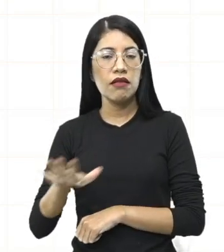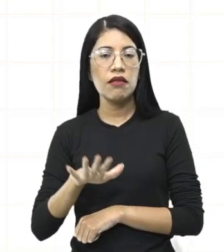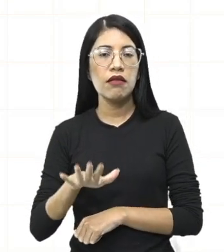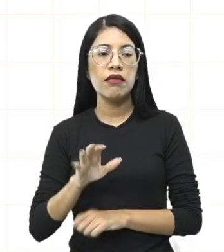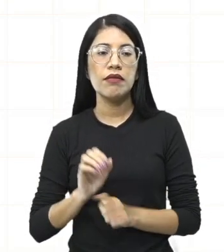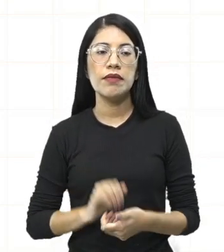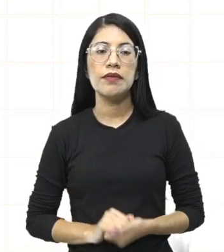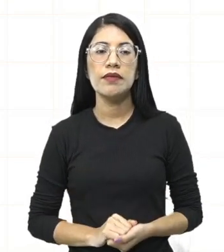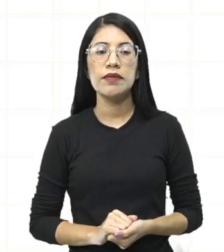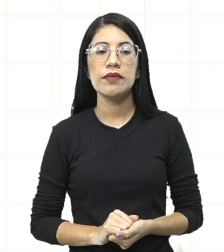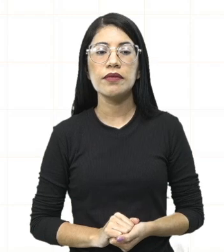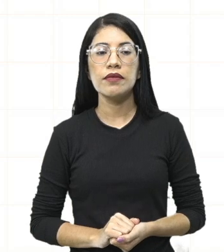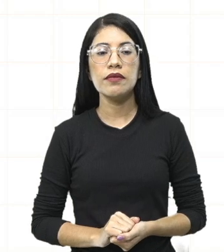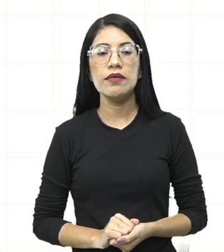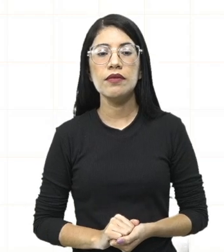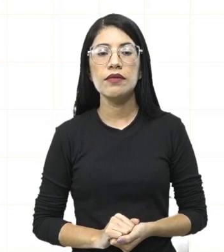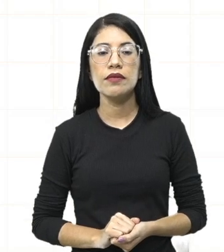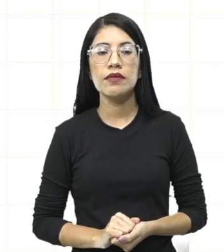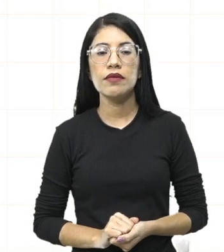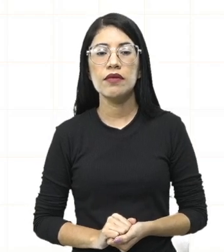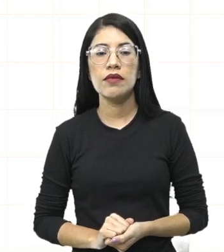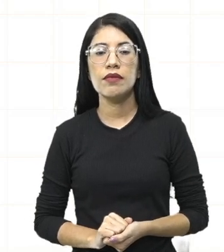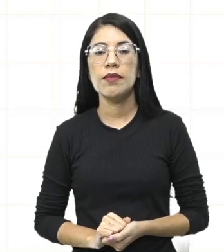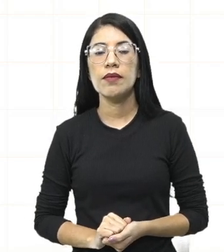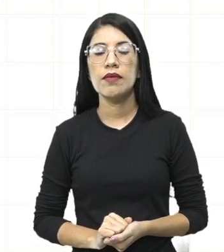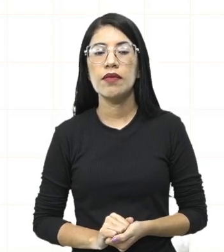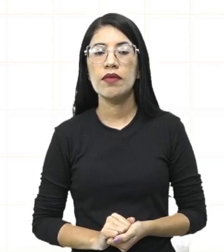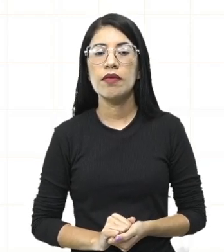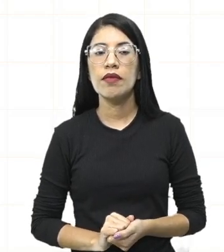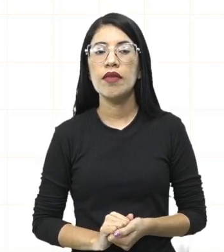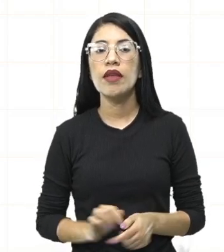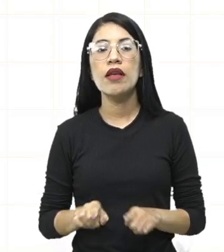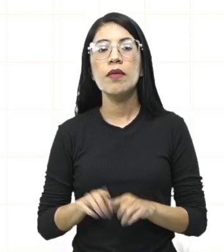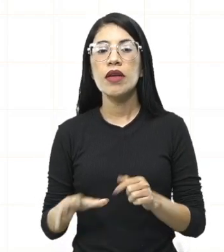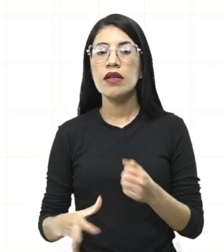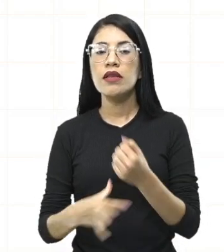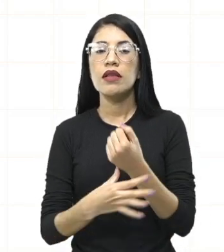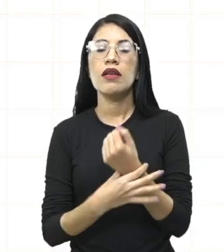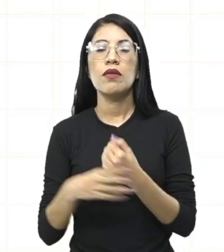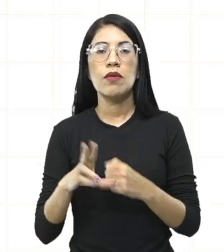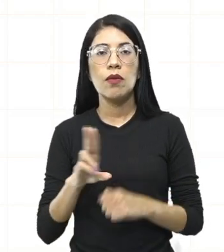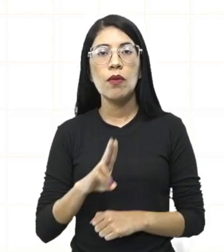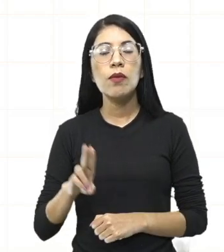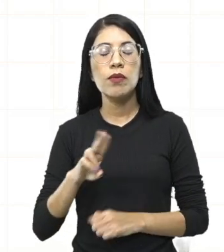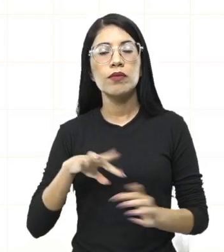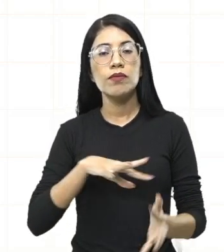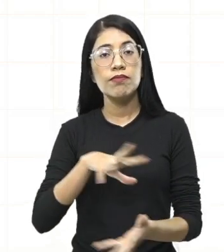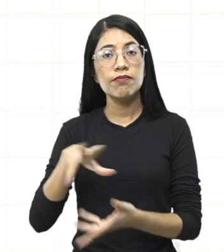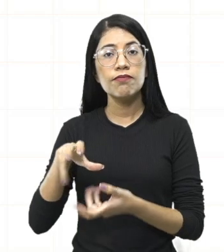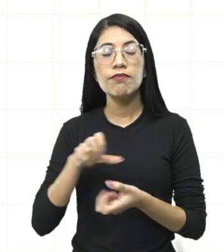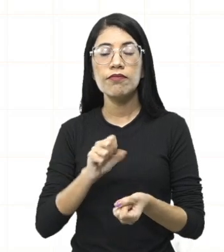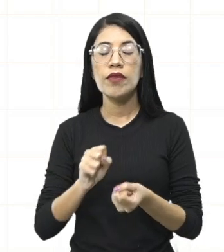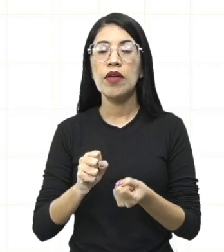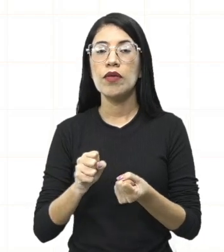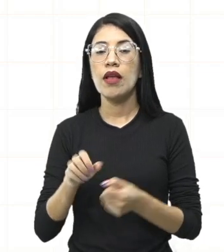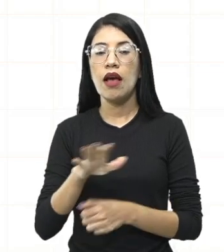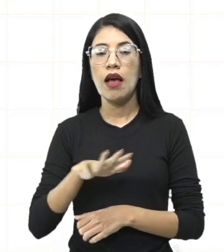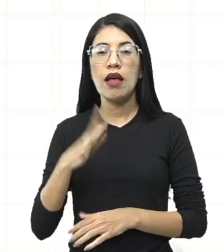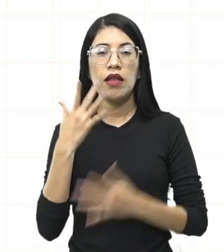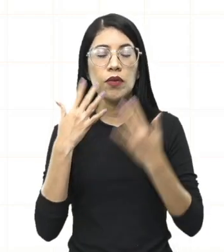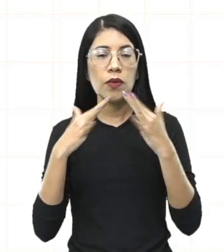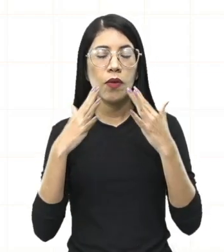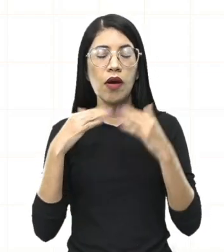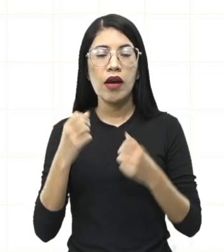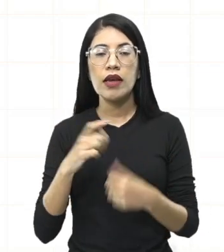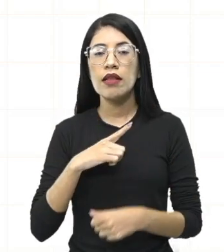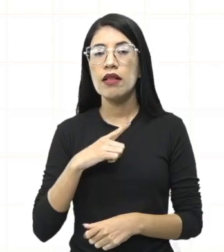sustentável. Aí nós temos assegurando o uso sustentável dos recursos naturais existentes, né, naquela